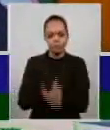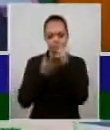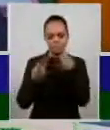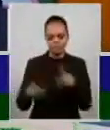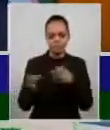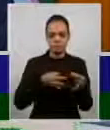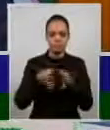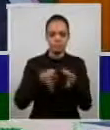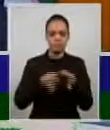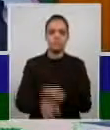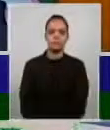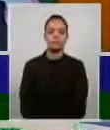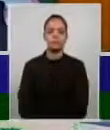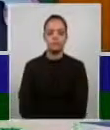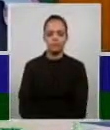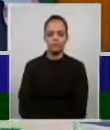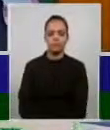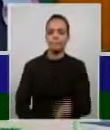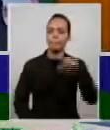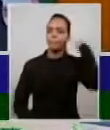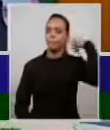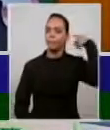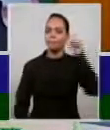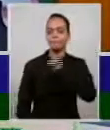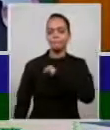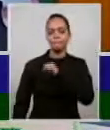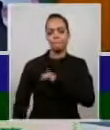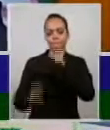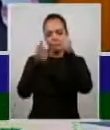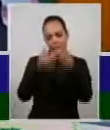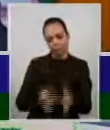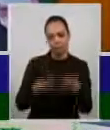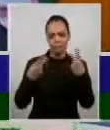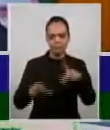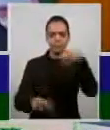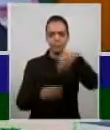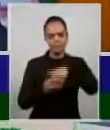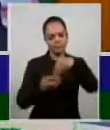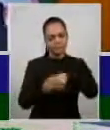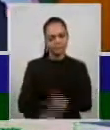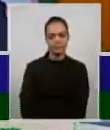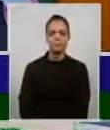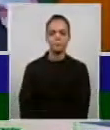a esta matéria. Vereador Silésio Miranda, justificando o seu voto.